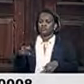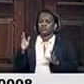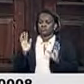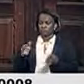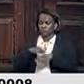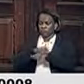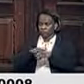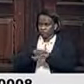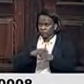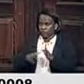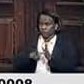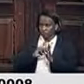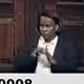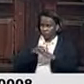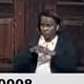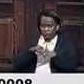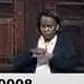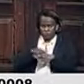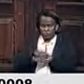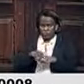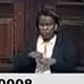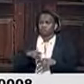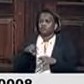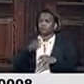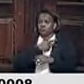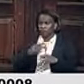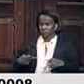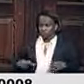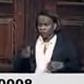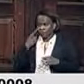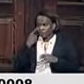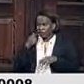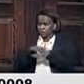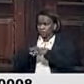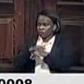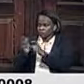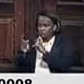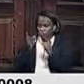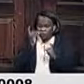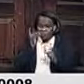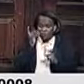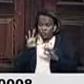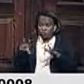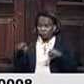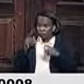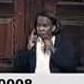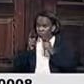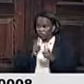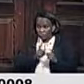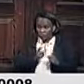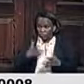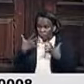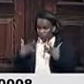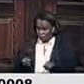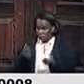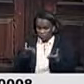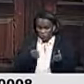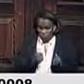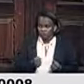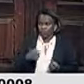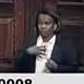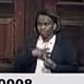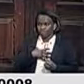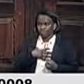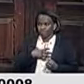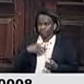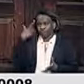conversado previamente com Vossa Excelência e Vossa Excelência ficou de ouvir o colegiado para decidir e, obviamente, se